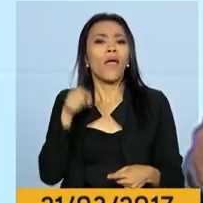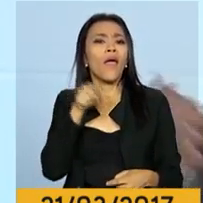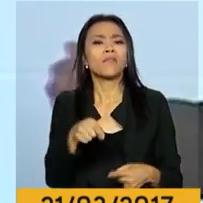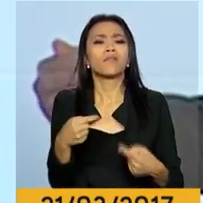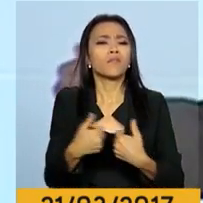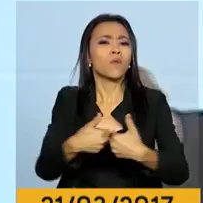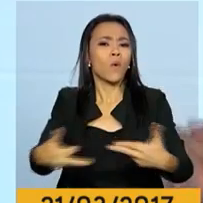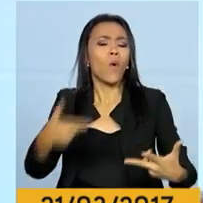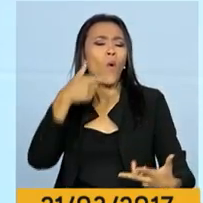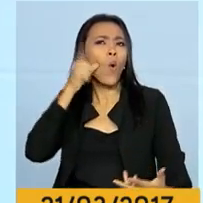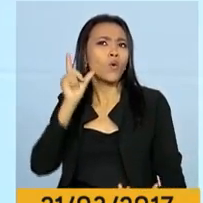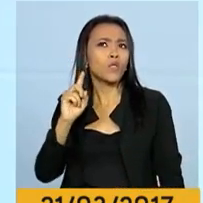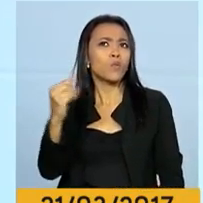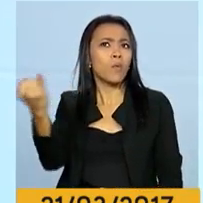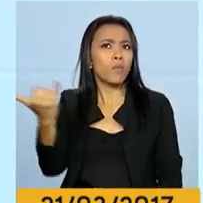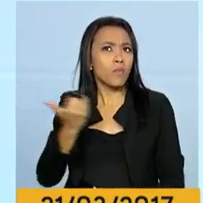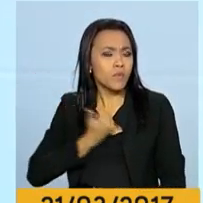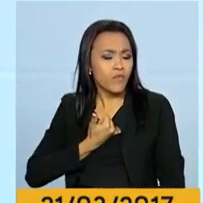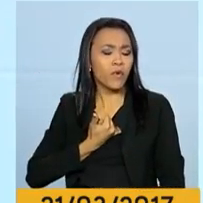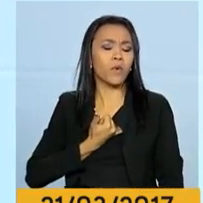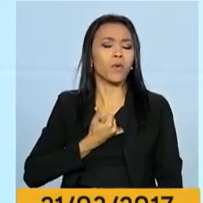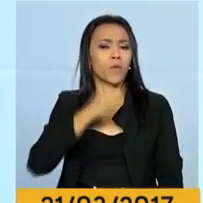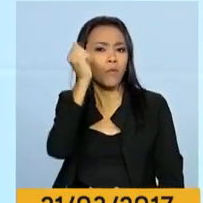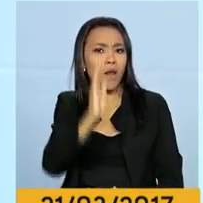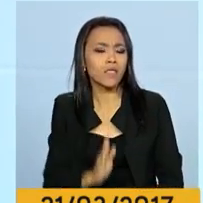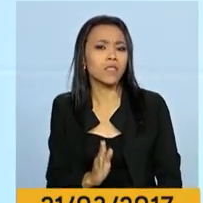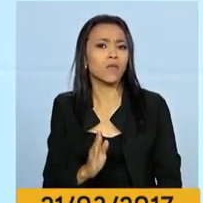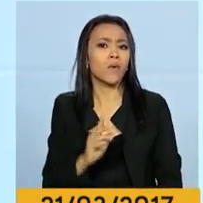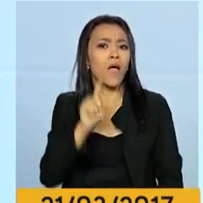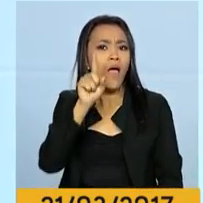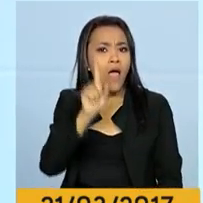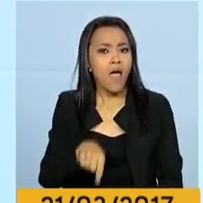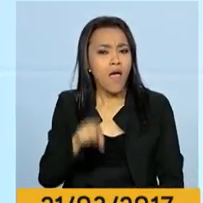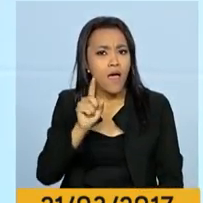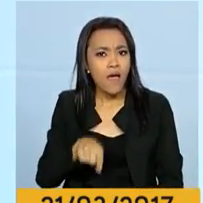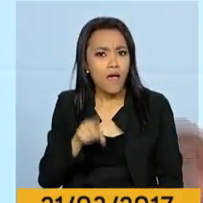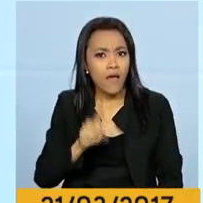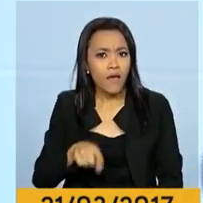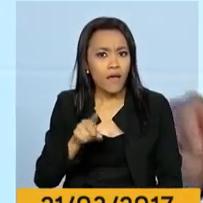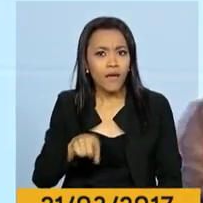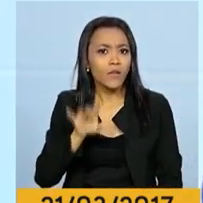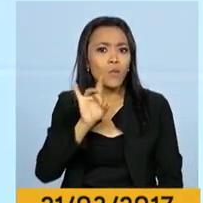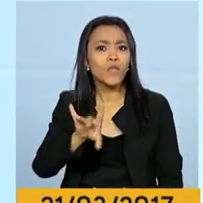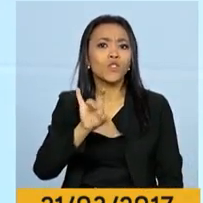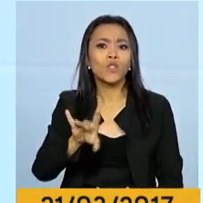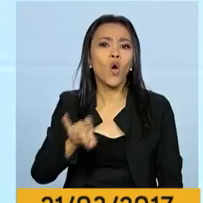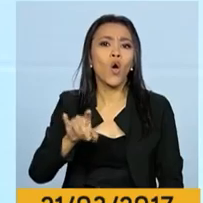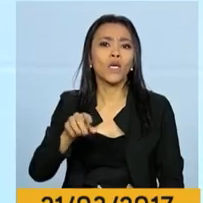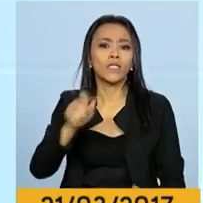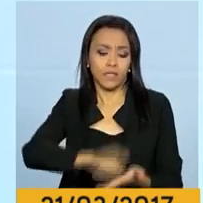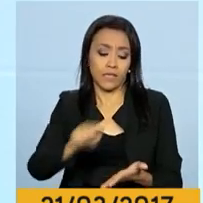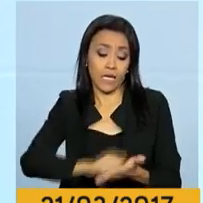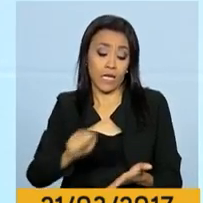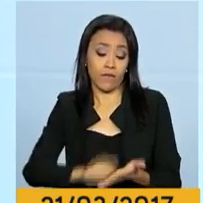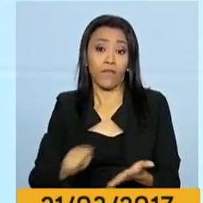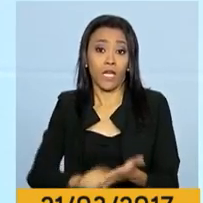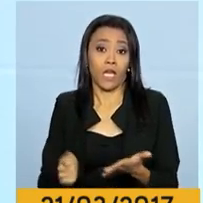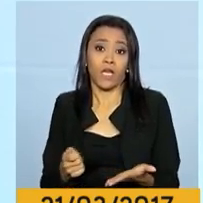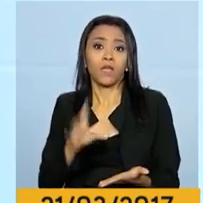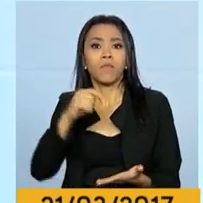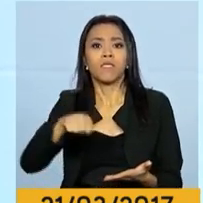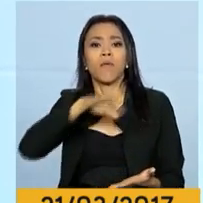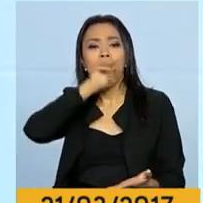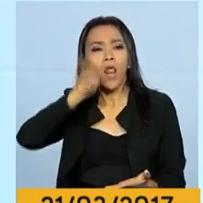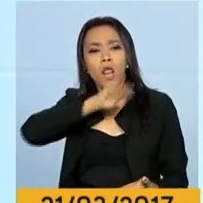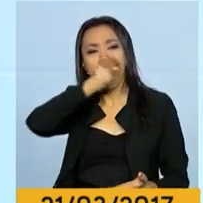coisas... Aliás, ontem alguém me dizia que o Brasil é um país oral. É interessante, não basta você escrever, você tem que falar. Falar,